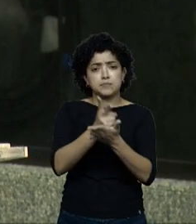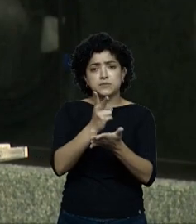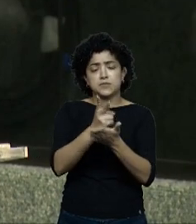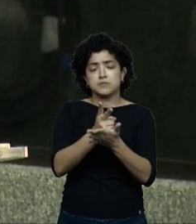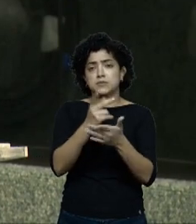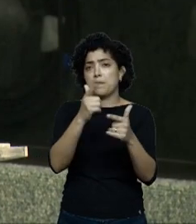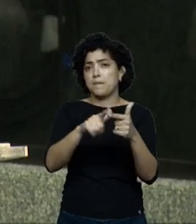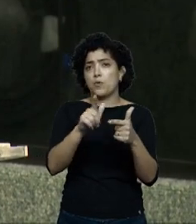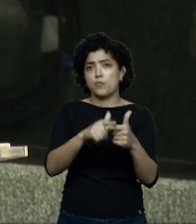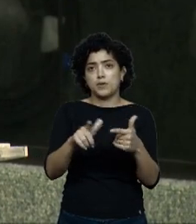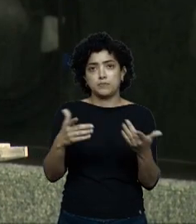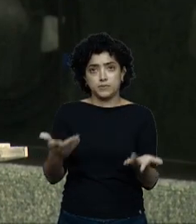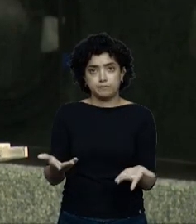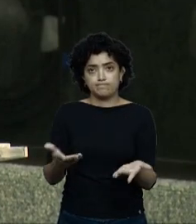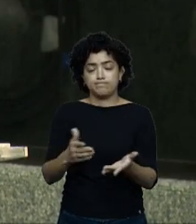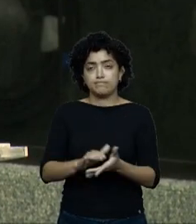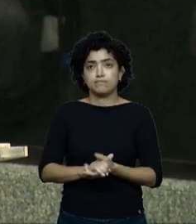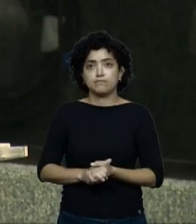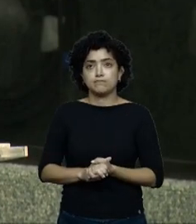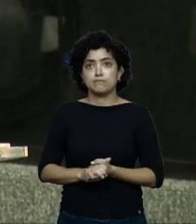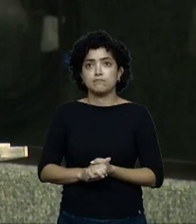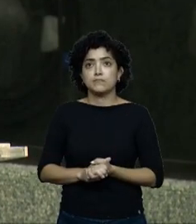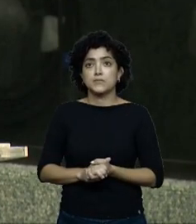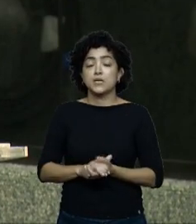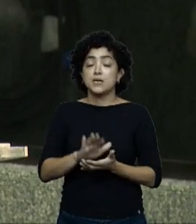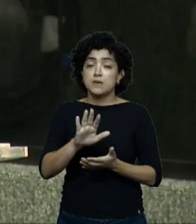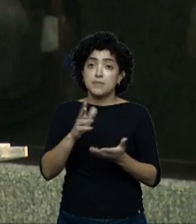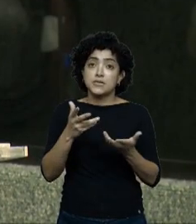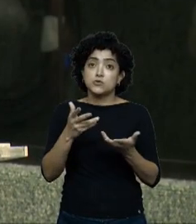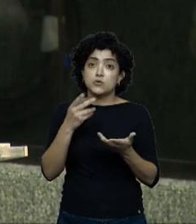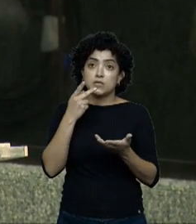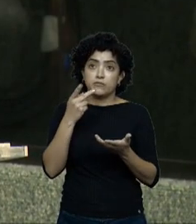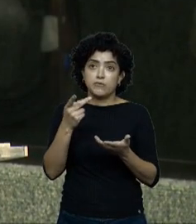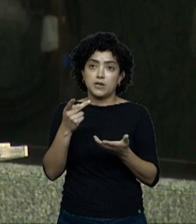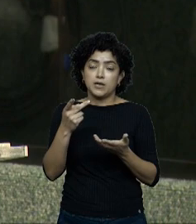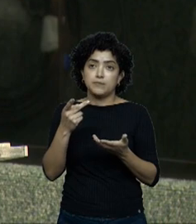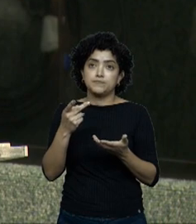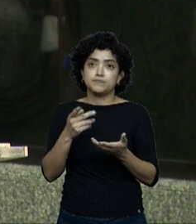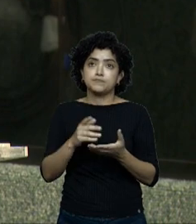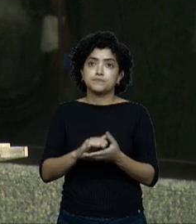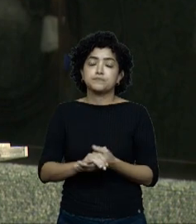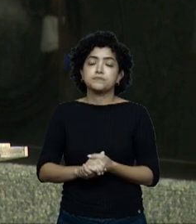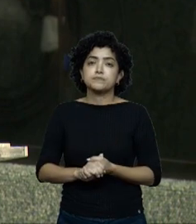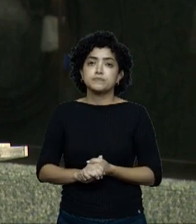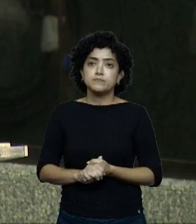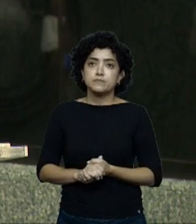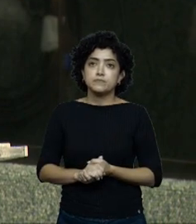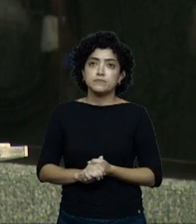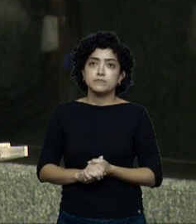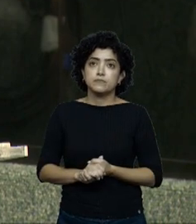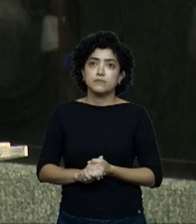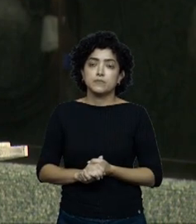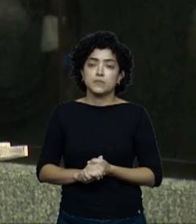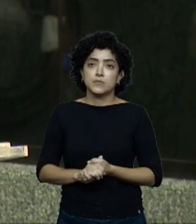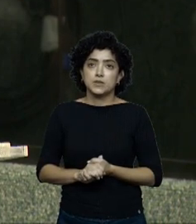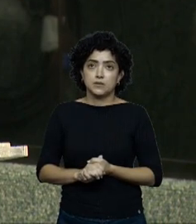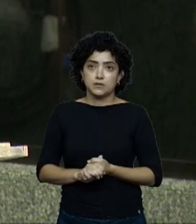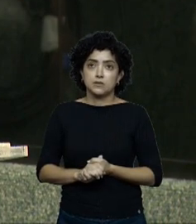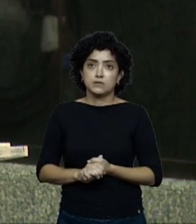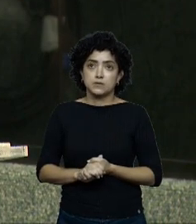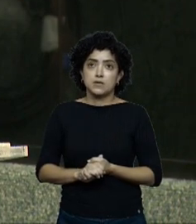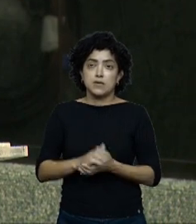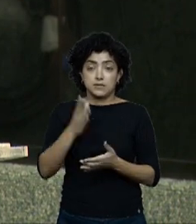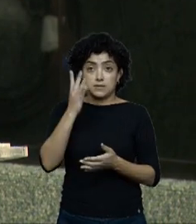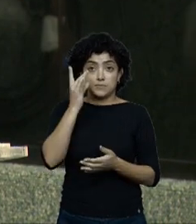Isso é óbvio e eu queria dizer tá a questão da saudades coisas